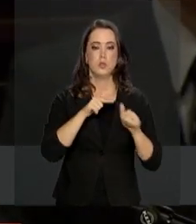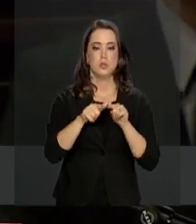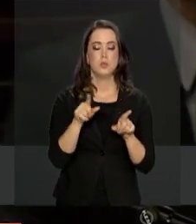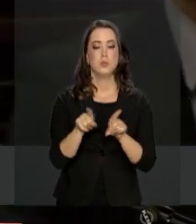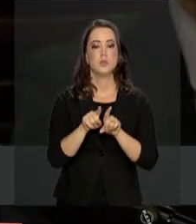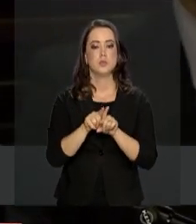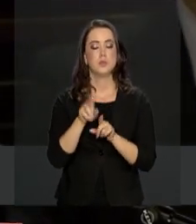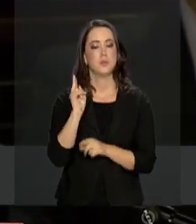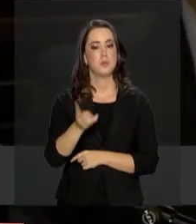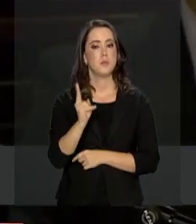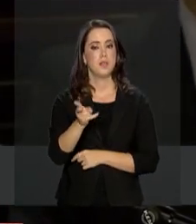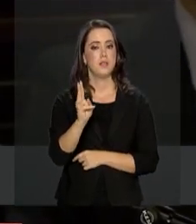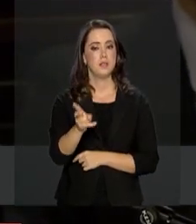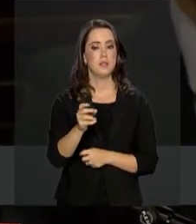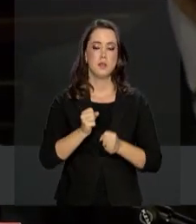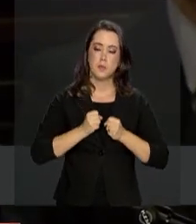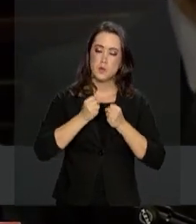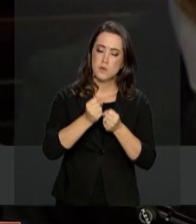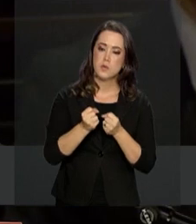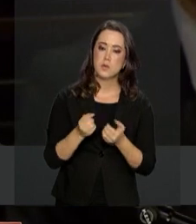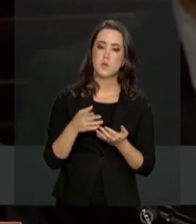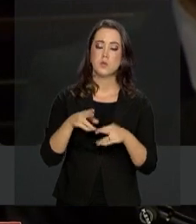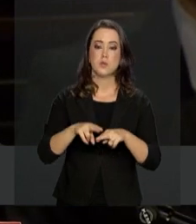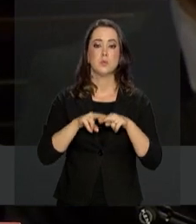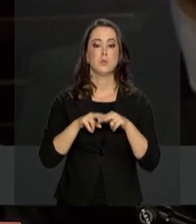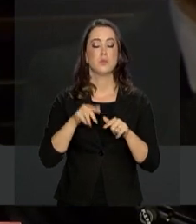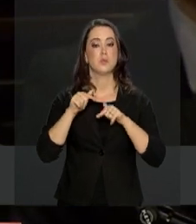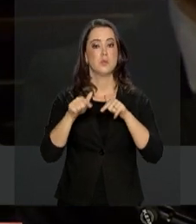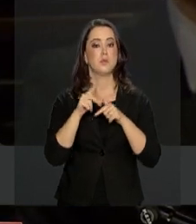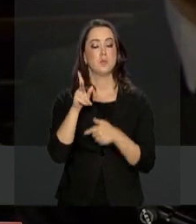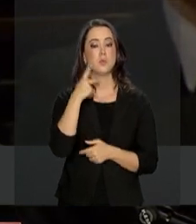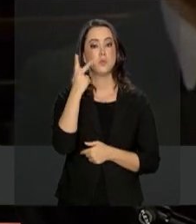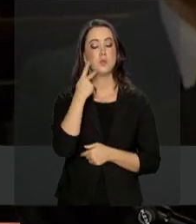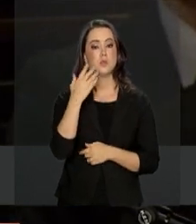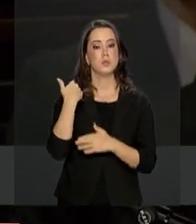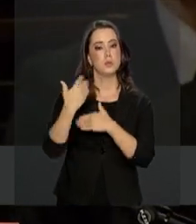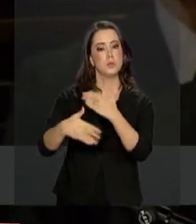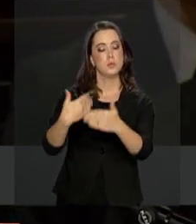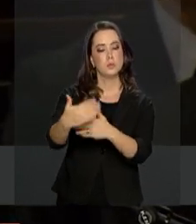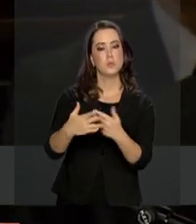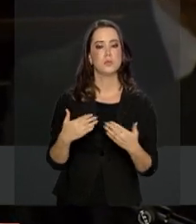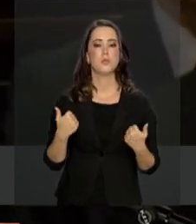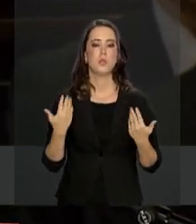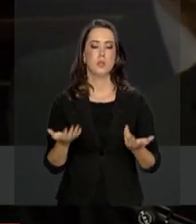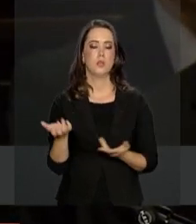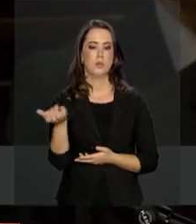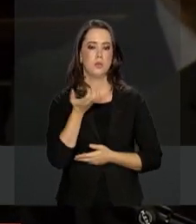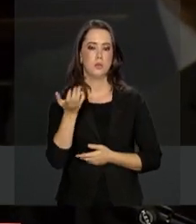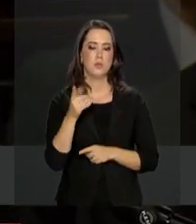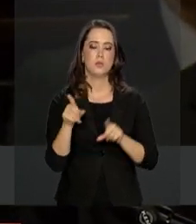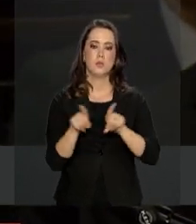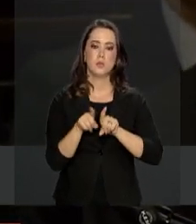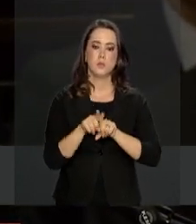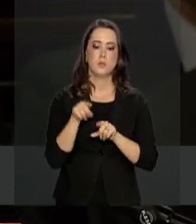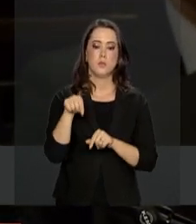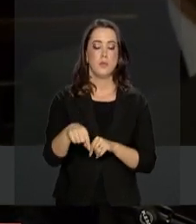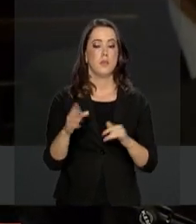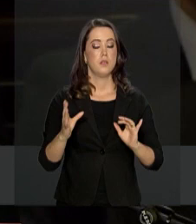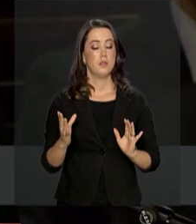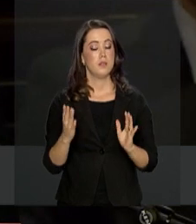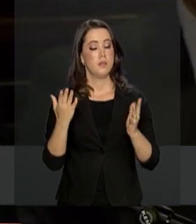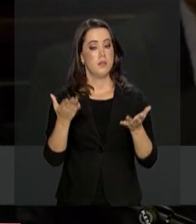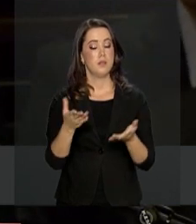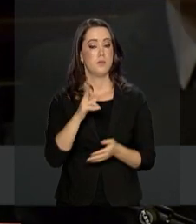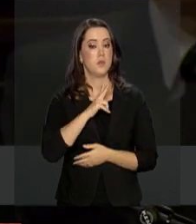ele sempre dedicou se à atividade pública ao longo do tempo porque eu quero também neste particular